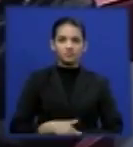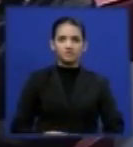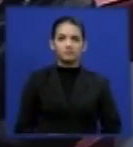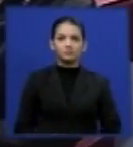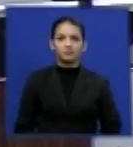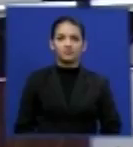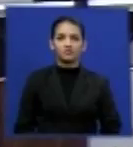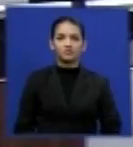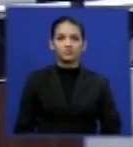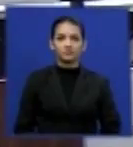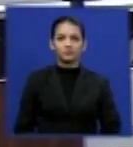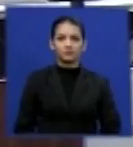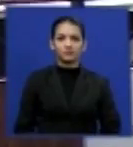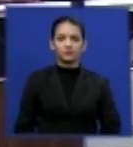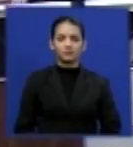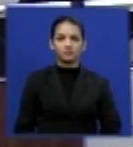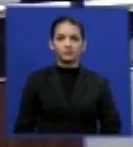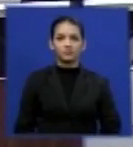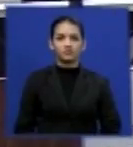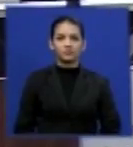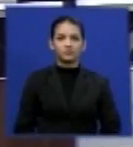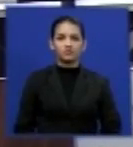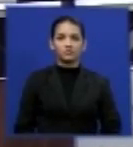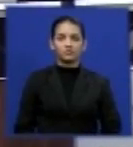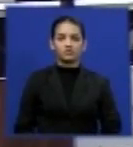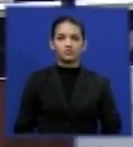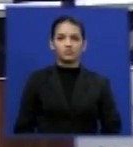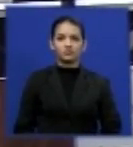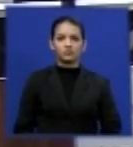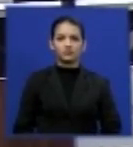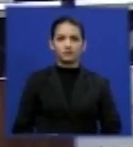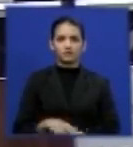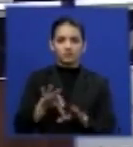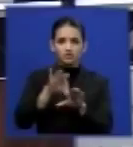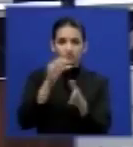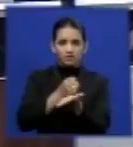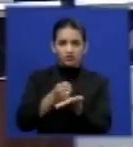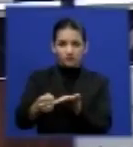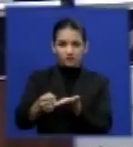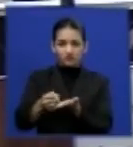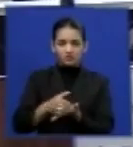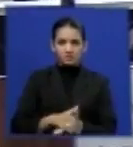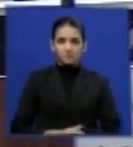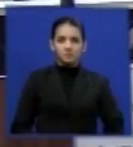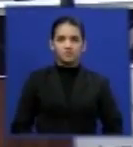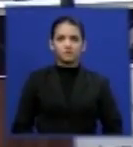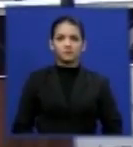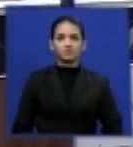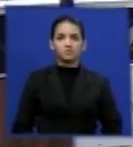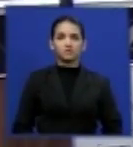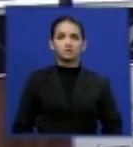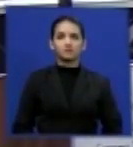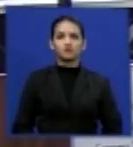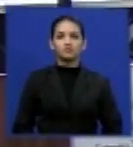Ele já fez? Já fez o sorteio. Que ele anuncia.